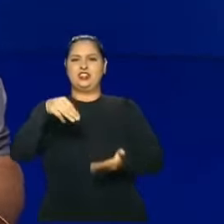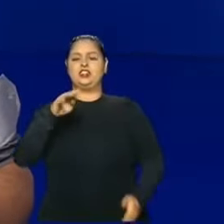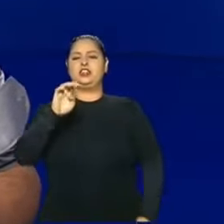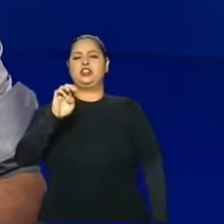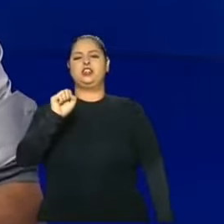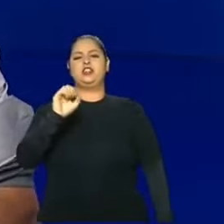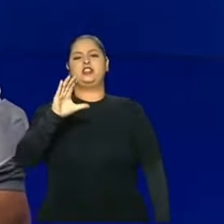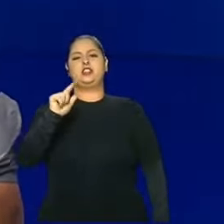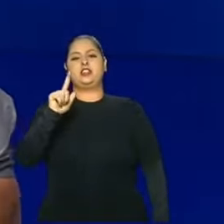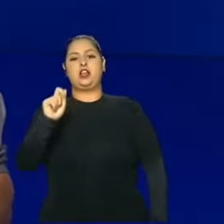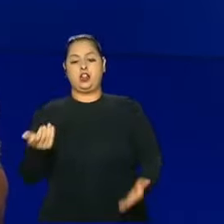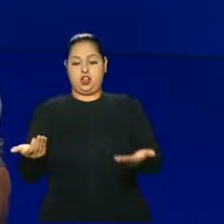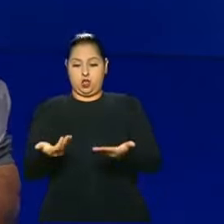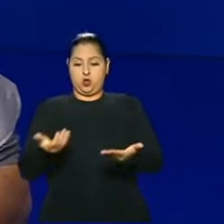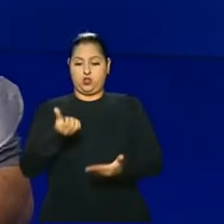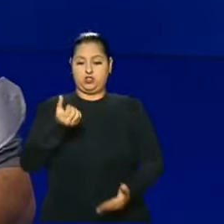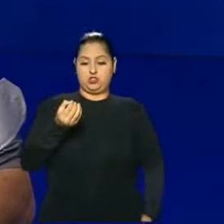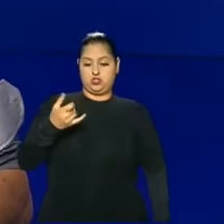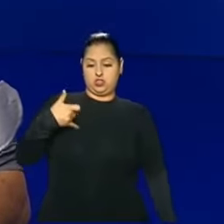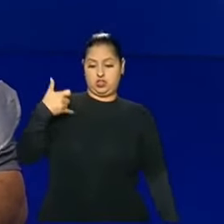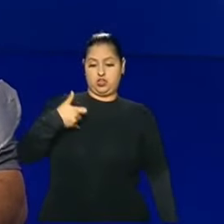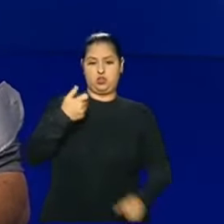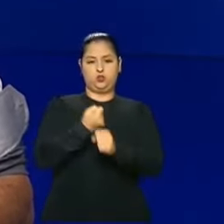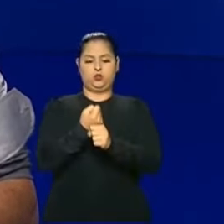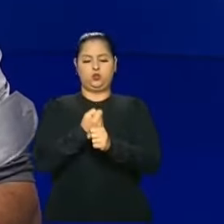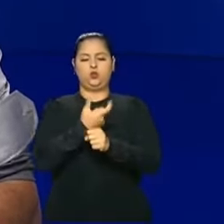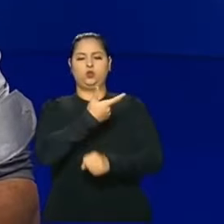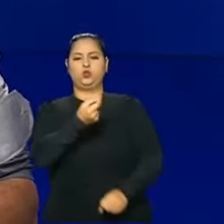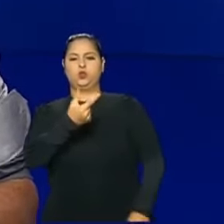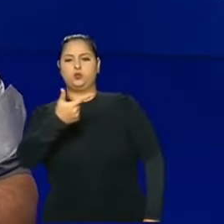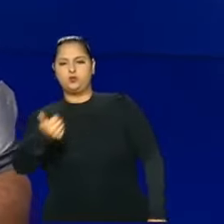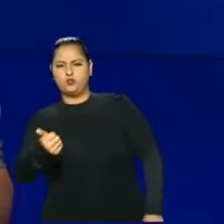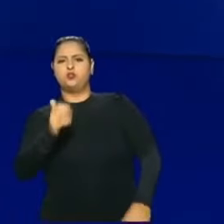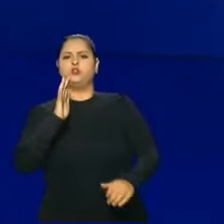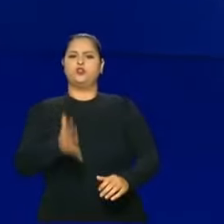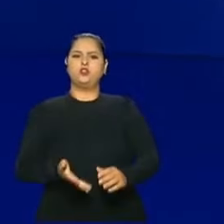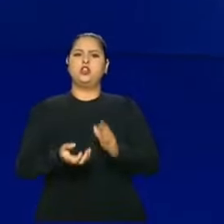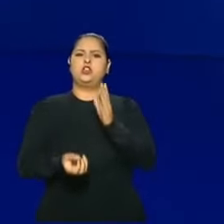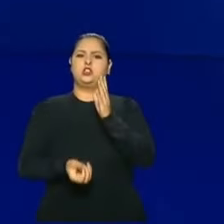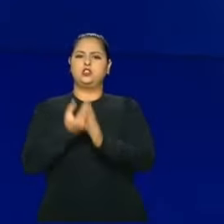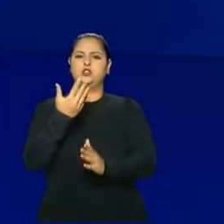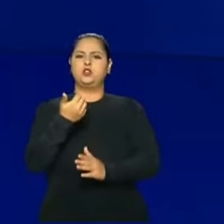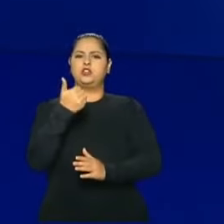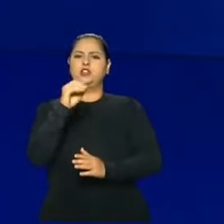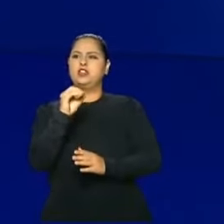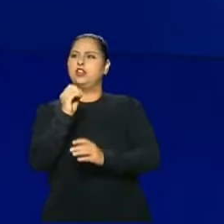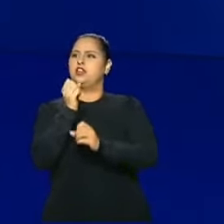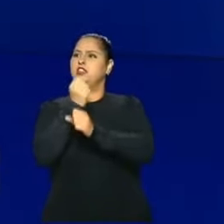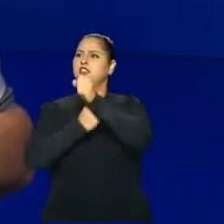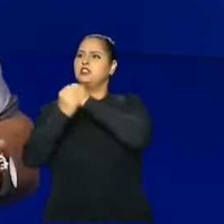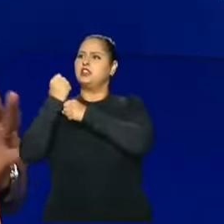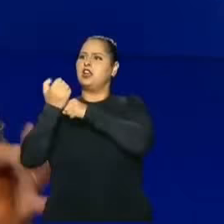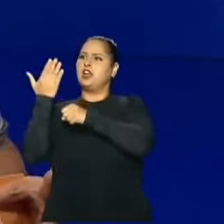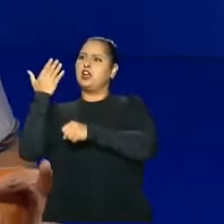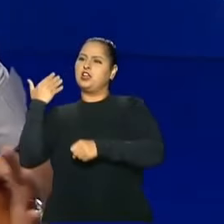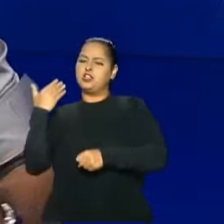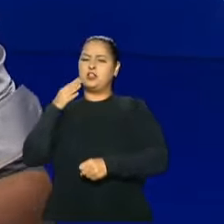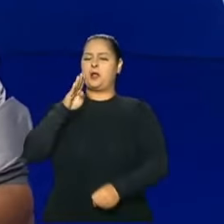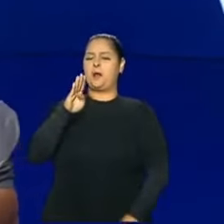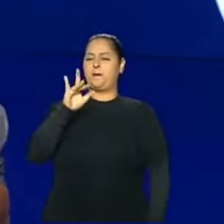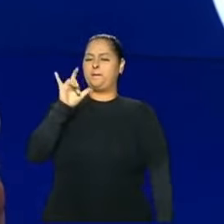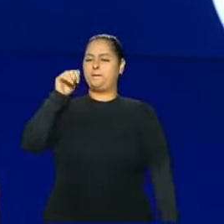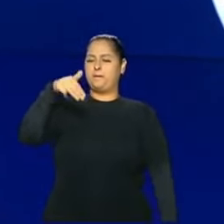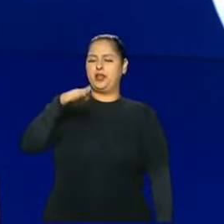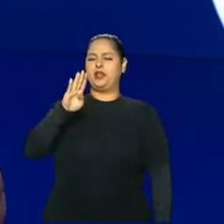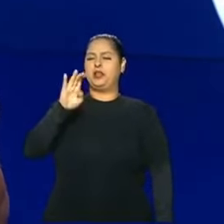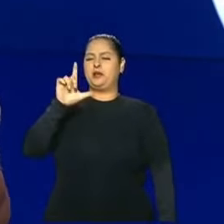que completa 60 anos agora em 2021, estreou há 10 anos na Rádio MEC, o Blim, como é que é bom falar isso, né? Como é bom, né? Blim Blam Blom, coisa